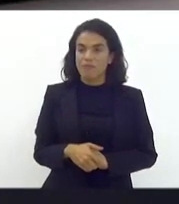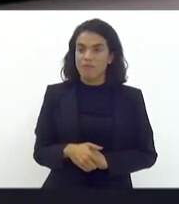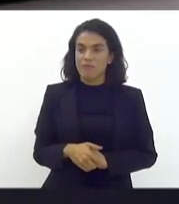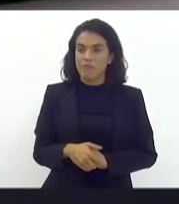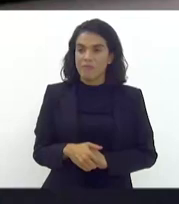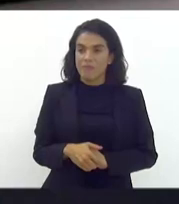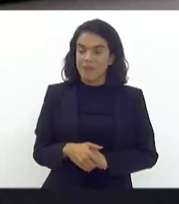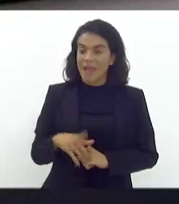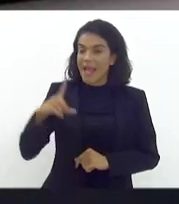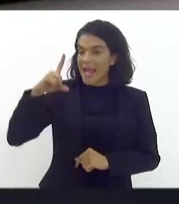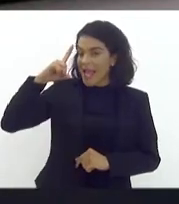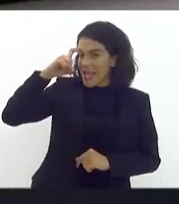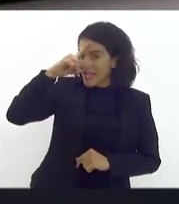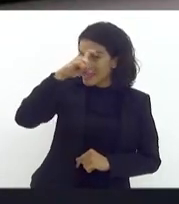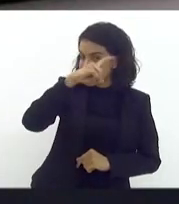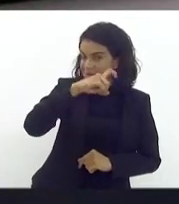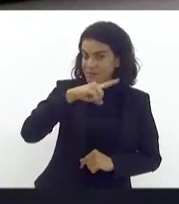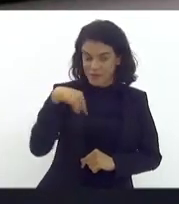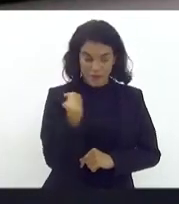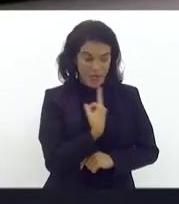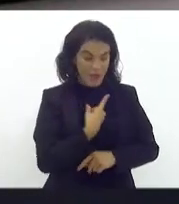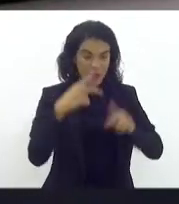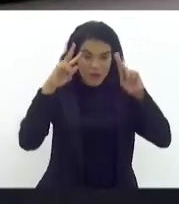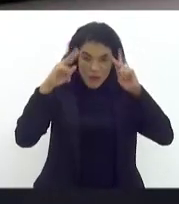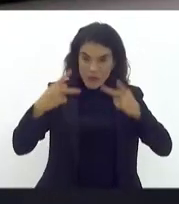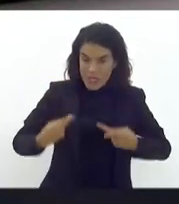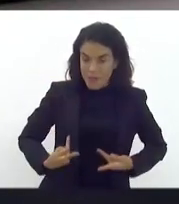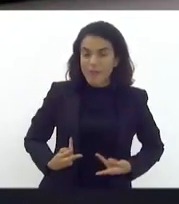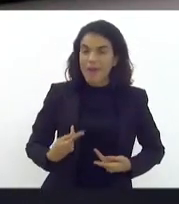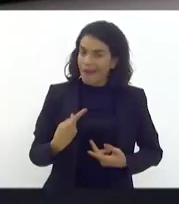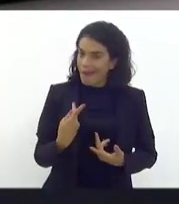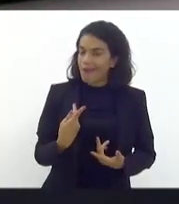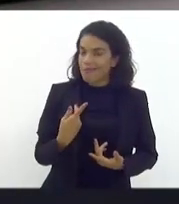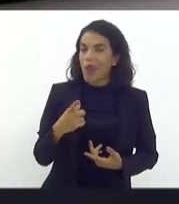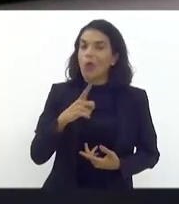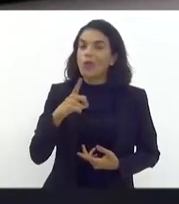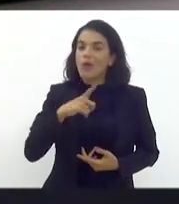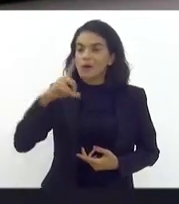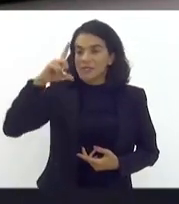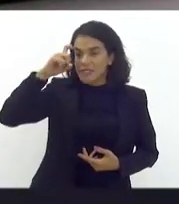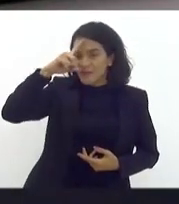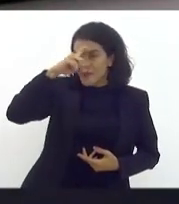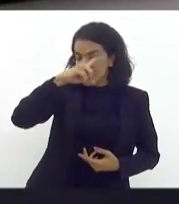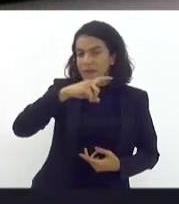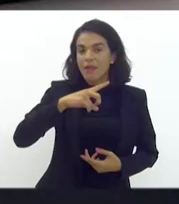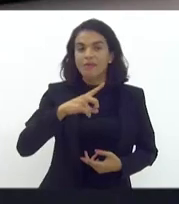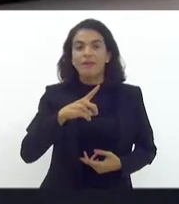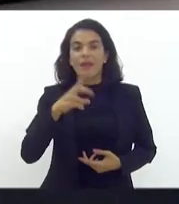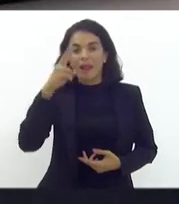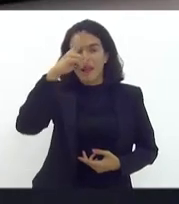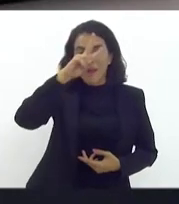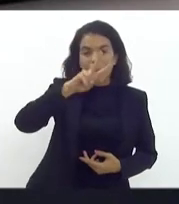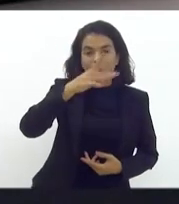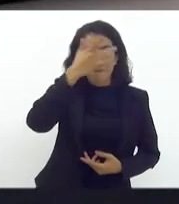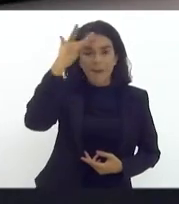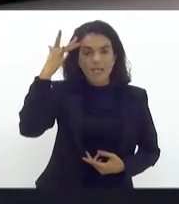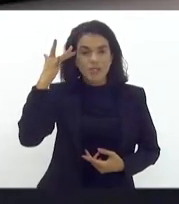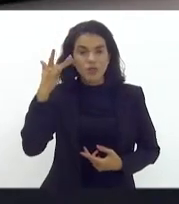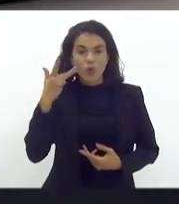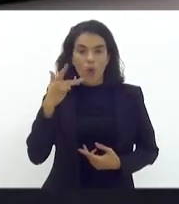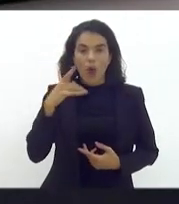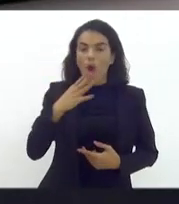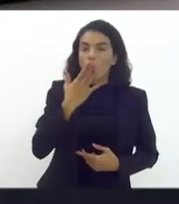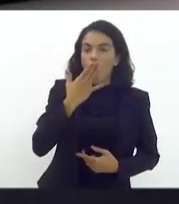como é difícil por ser humano sério quando eu tenho uma dificuldade eu tenho dificuldade de reconhecer pessoas que não são da mesma